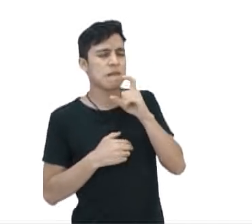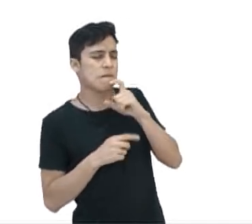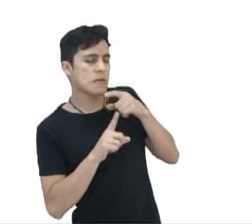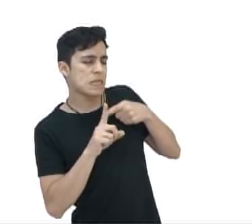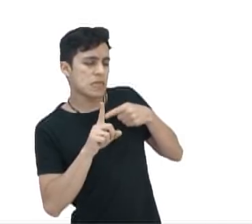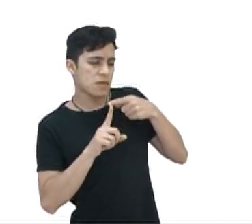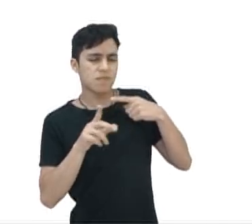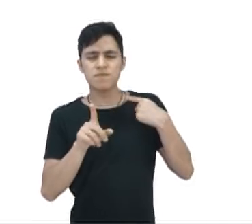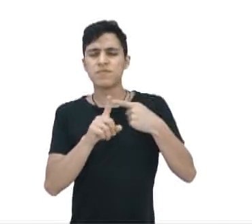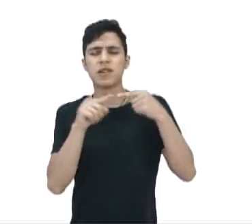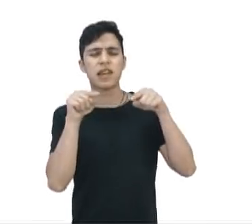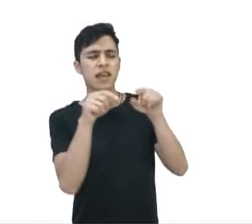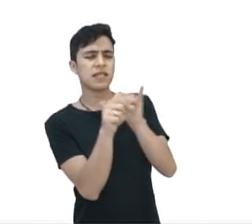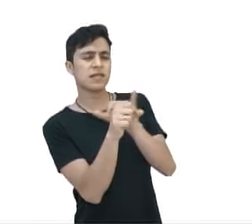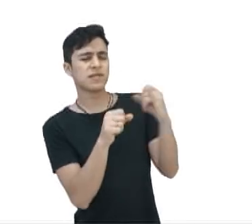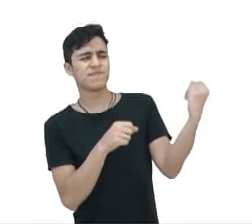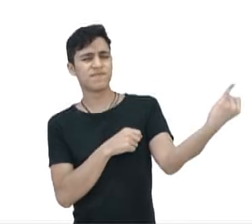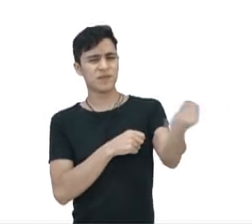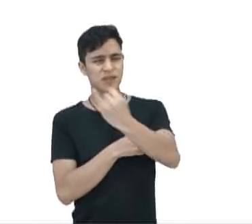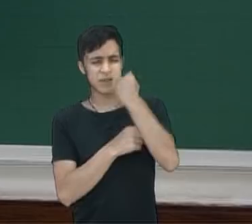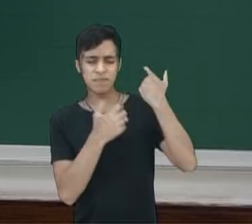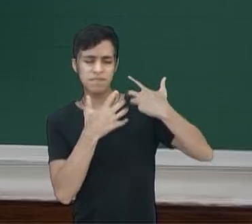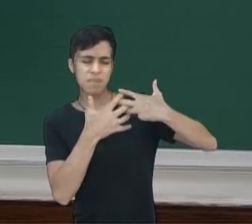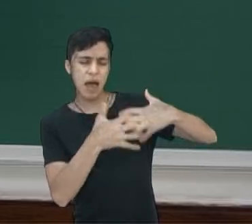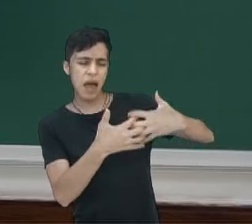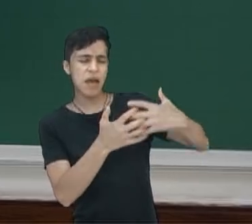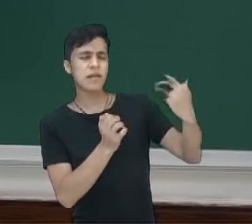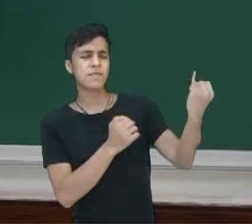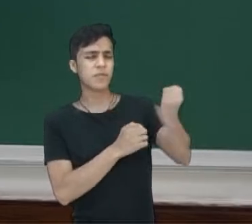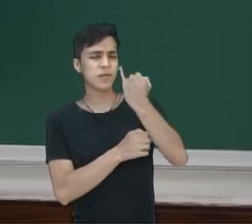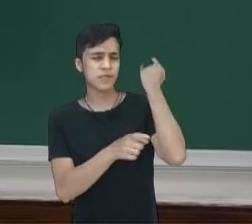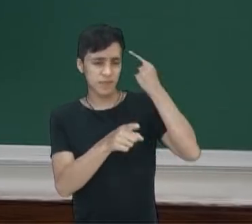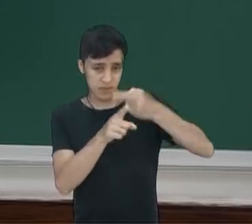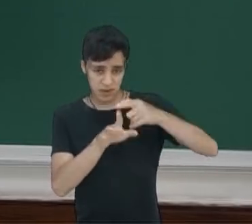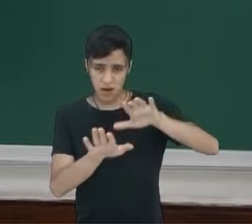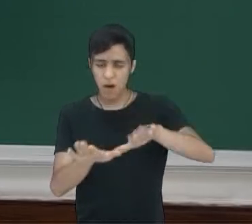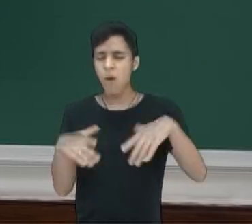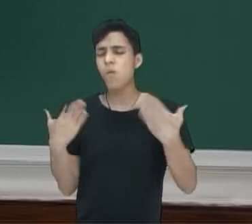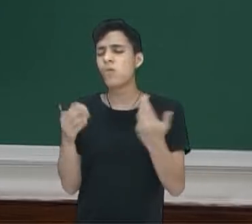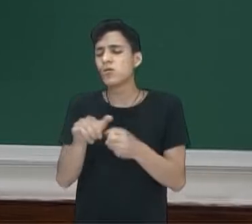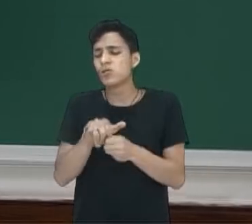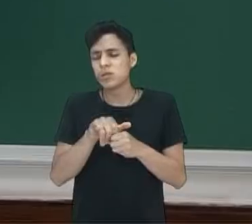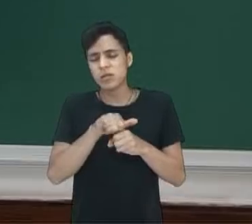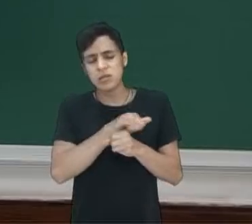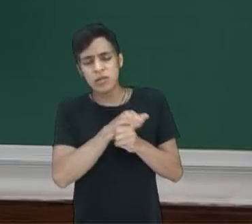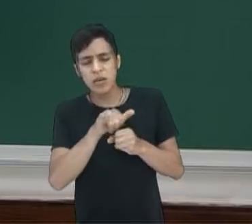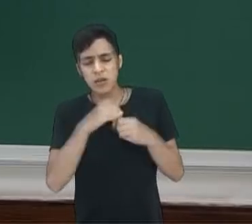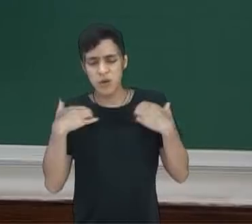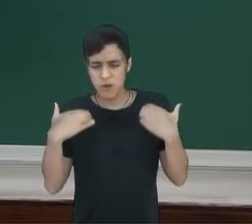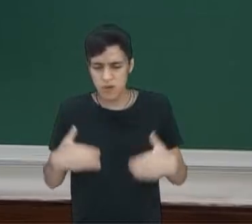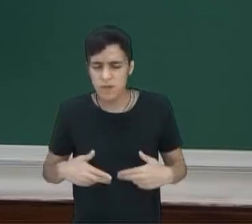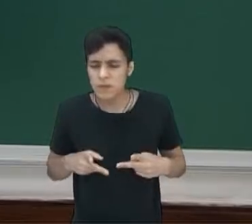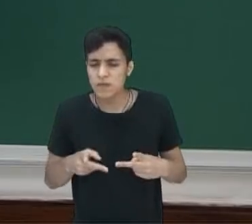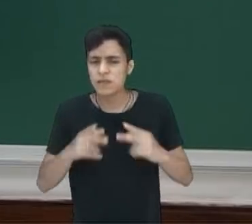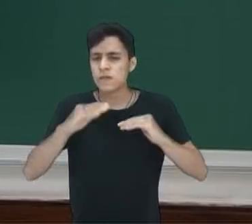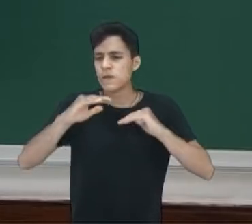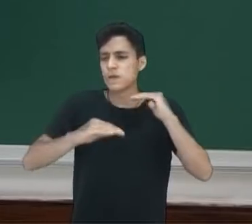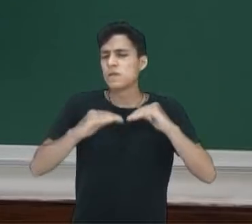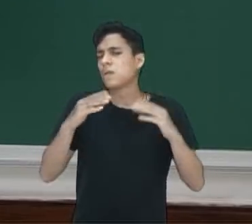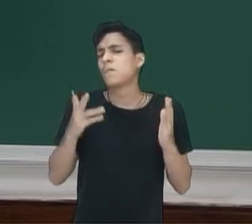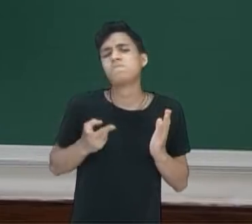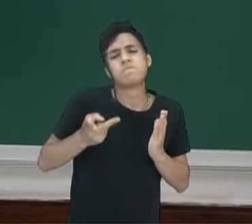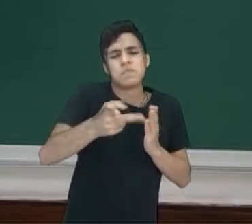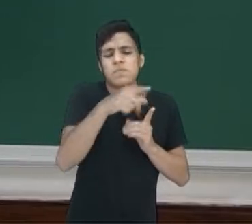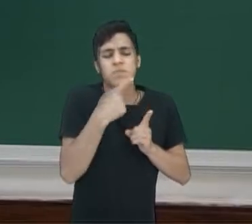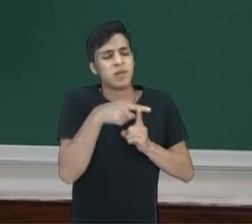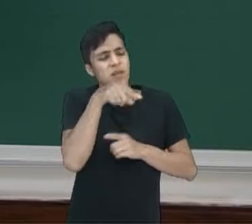esse mecanismo é tão importante? Então, quais são as formas que o corpo encontra de manter a temperatura constante? E por